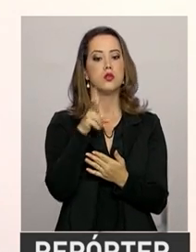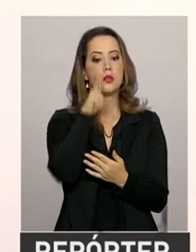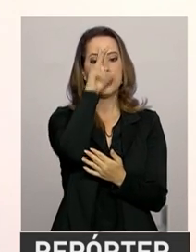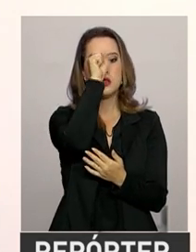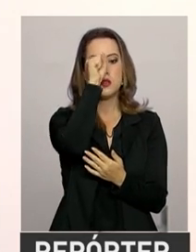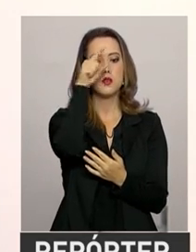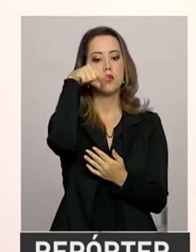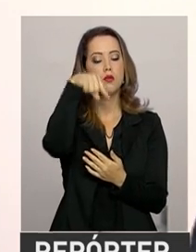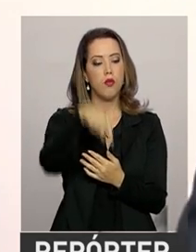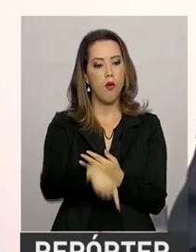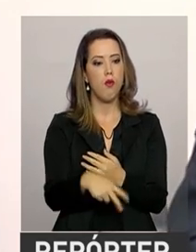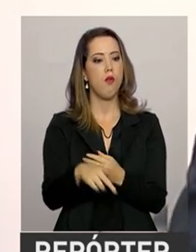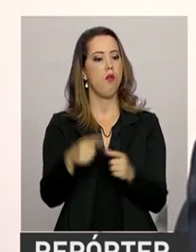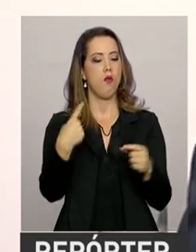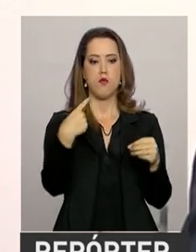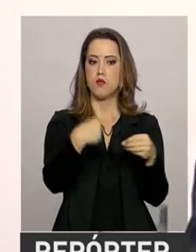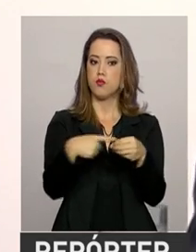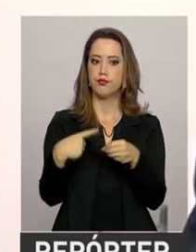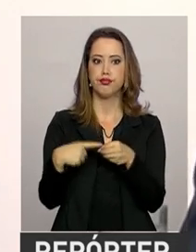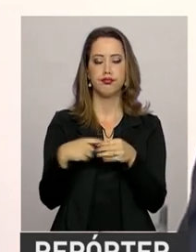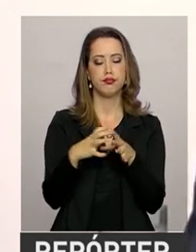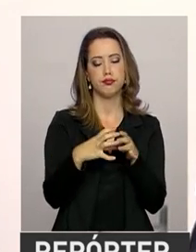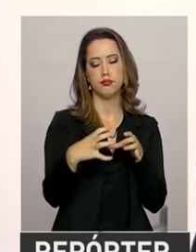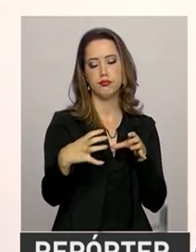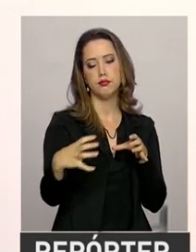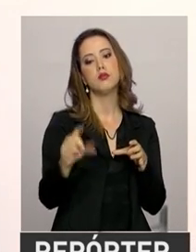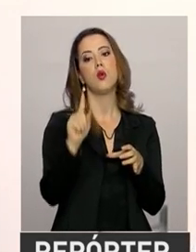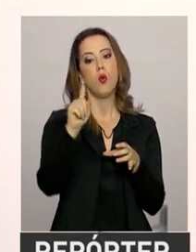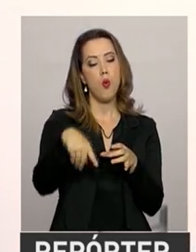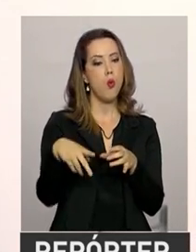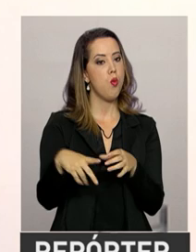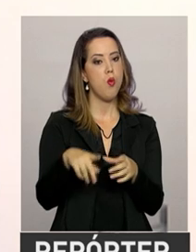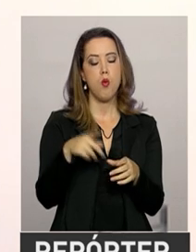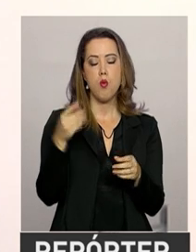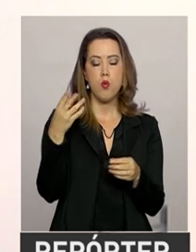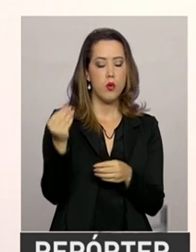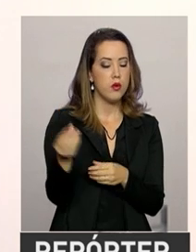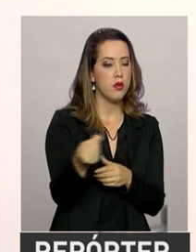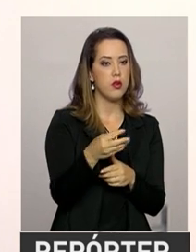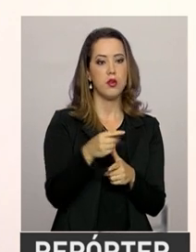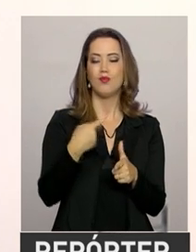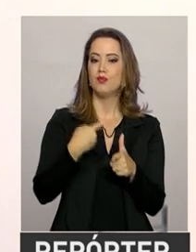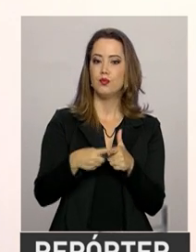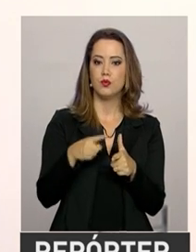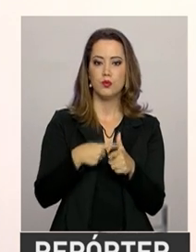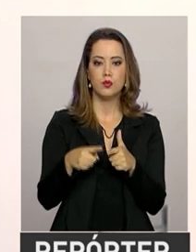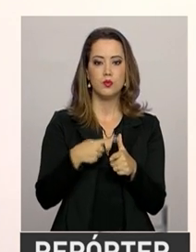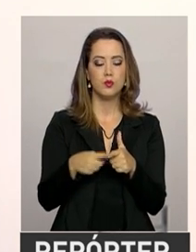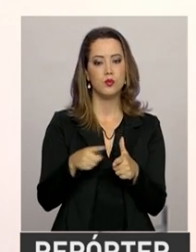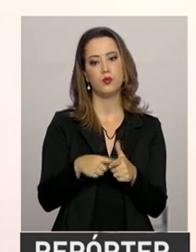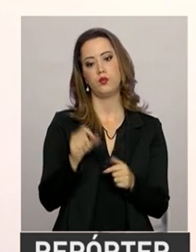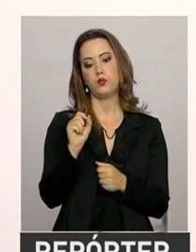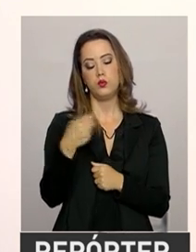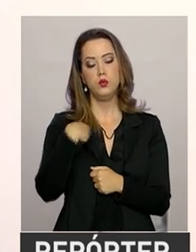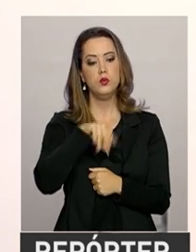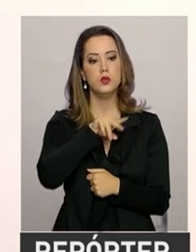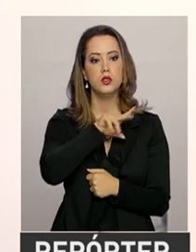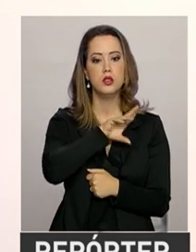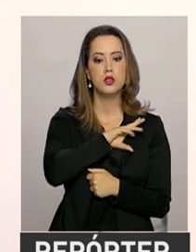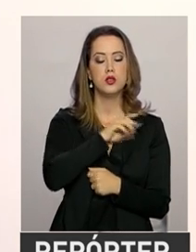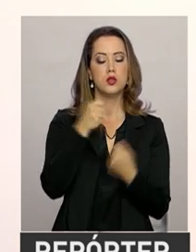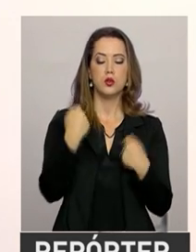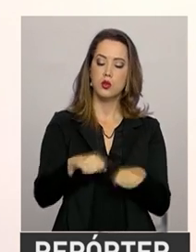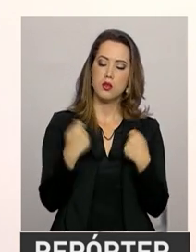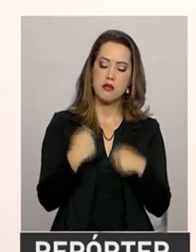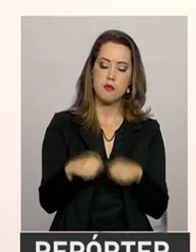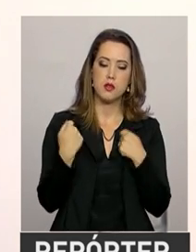nas áreas metropolitanas o que é muito mais grave muito mais grave e nós precisamos eh